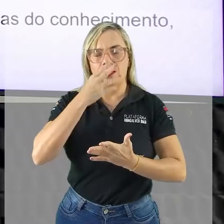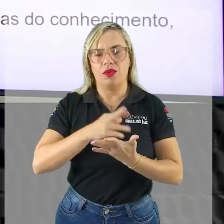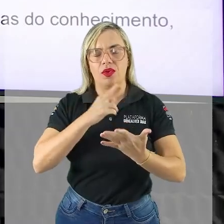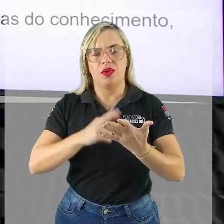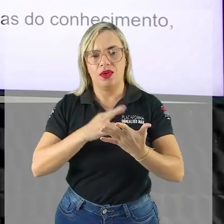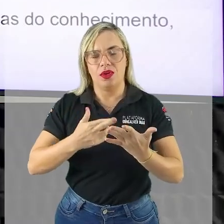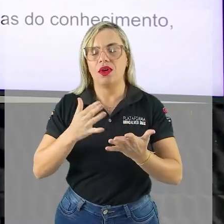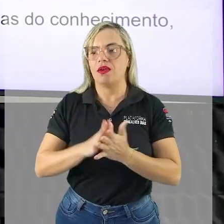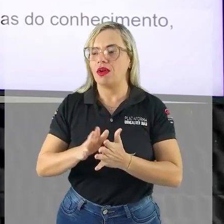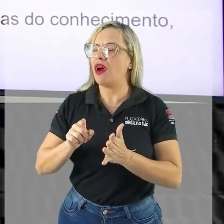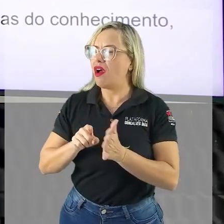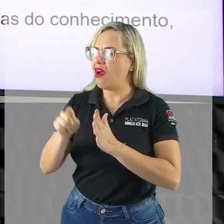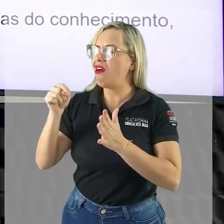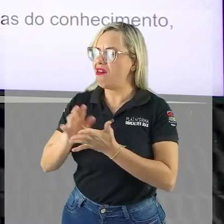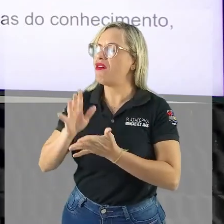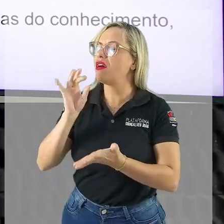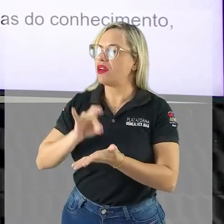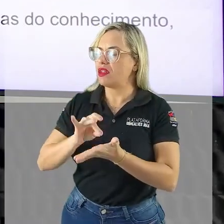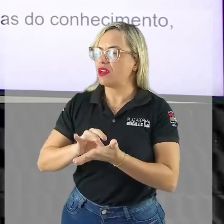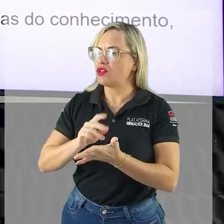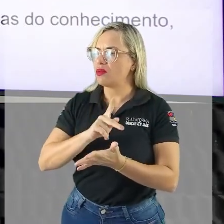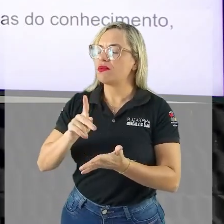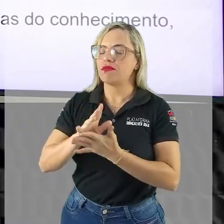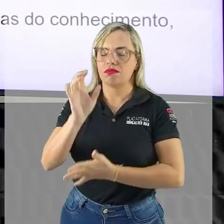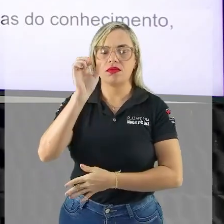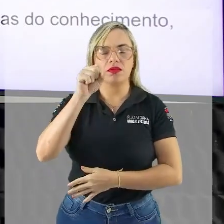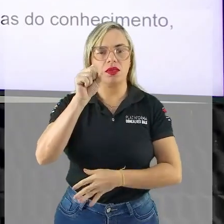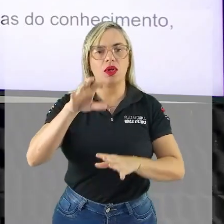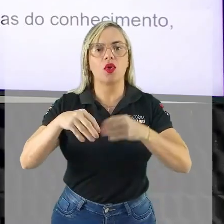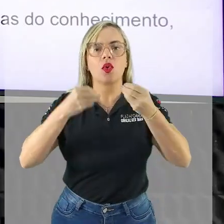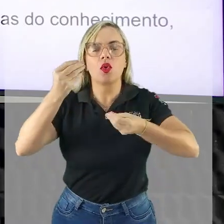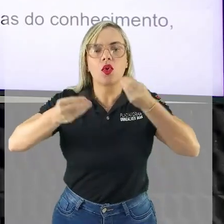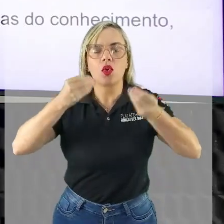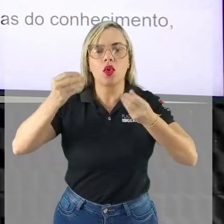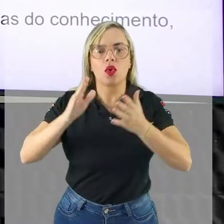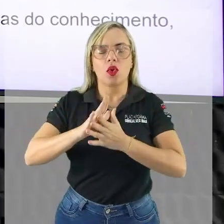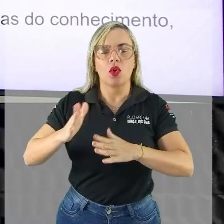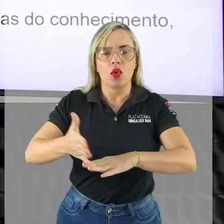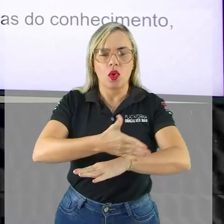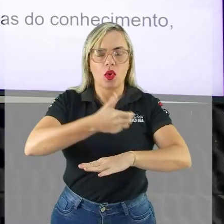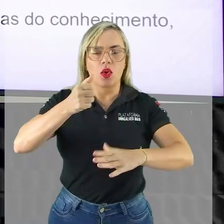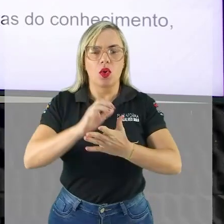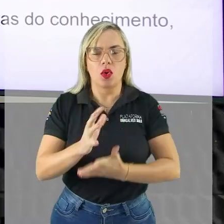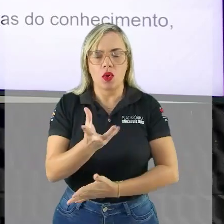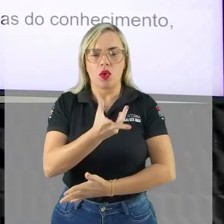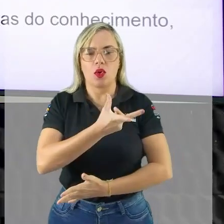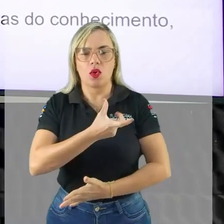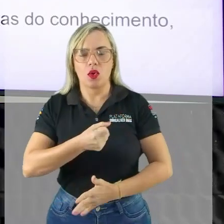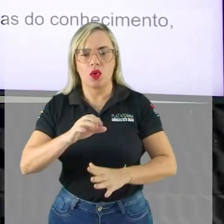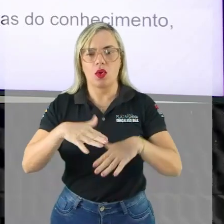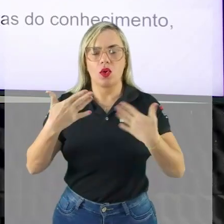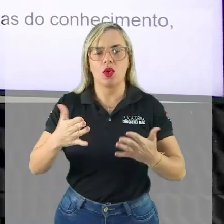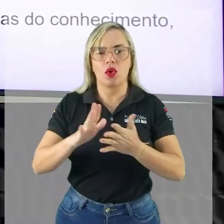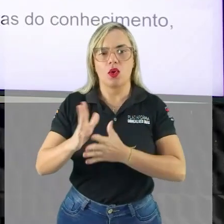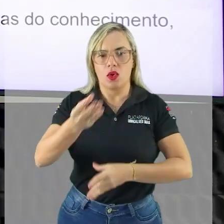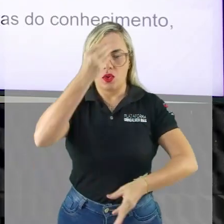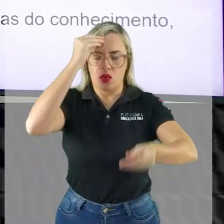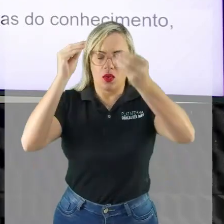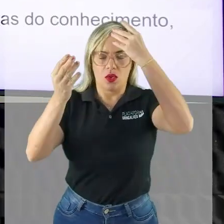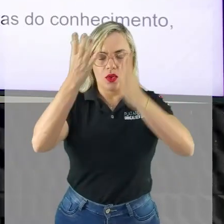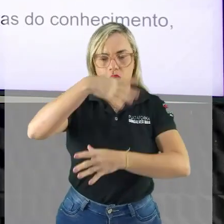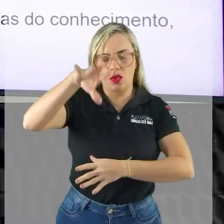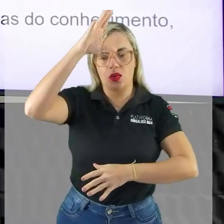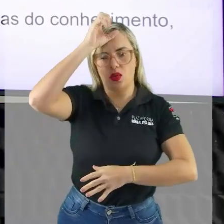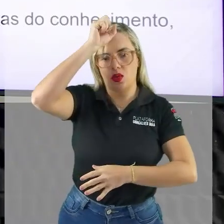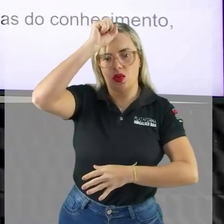É verdade, professor Jimmy? É verdade. E como aprimorar o meu repertório, ou até mesmo como adquirir